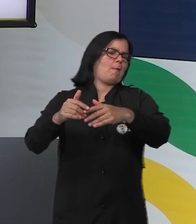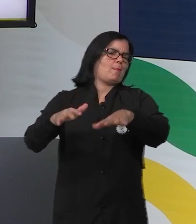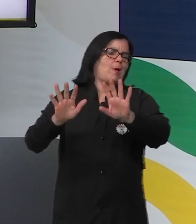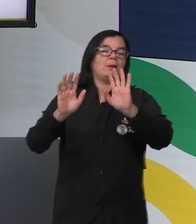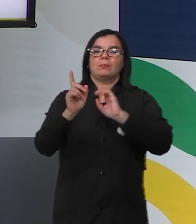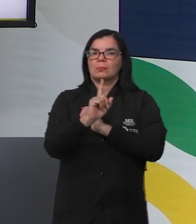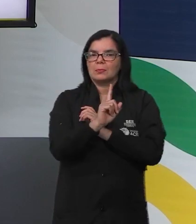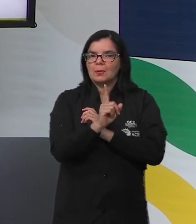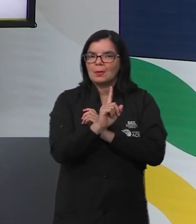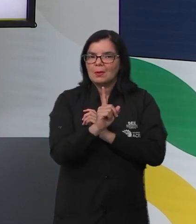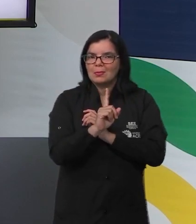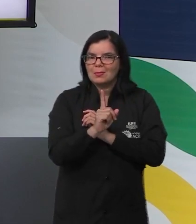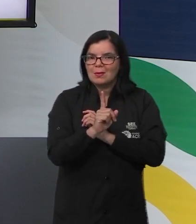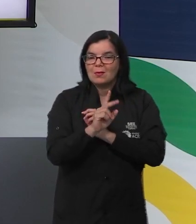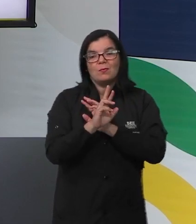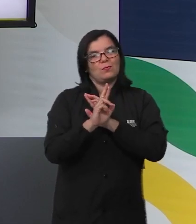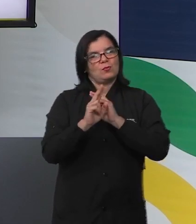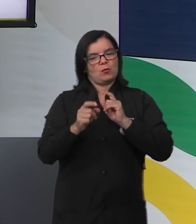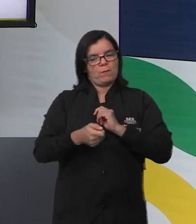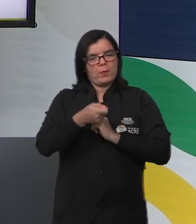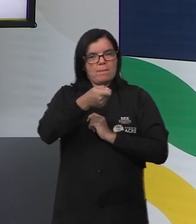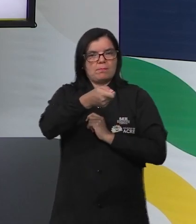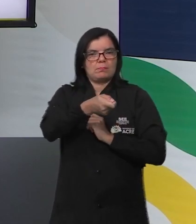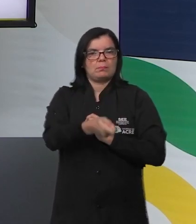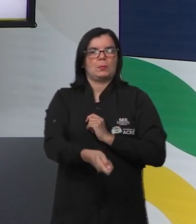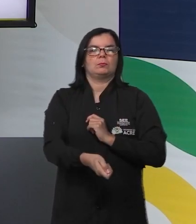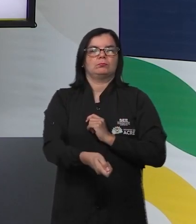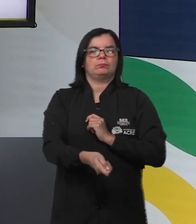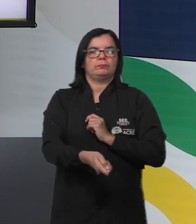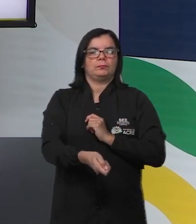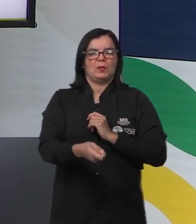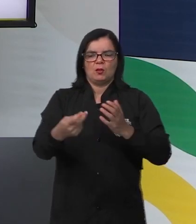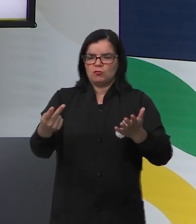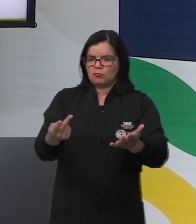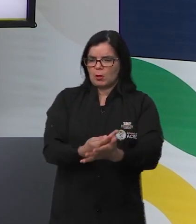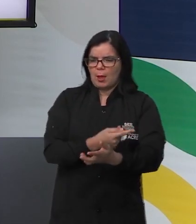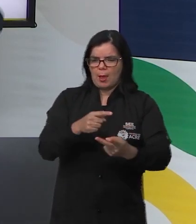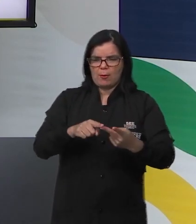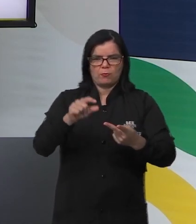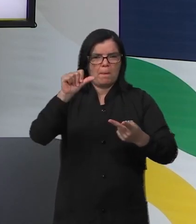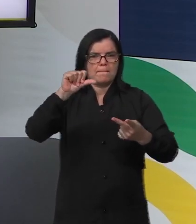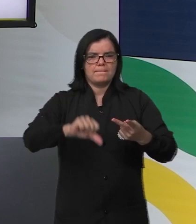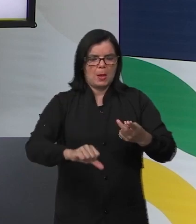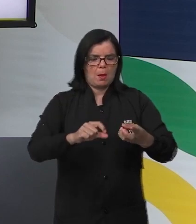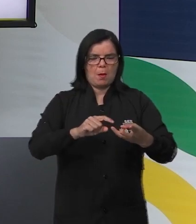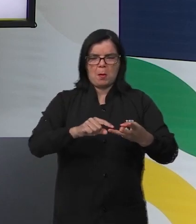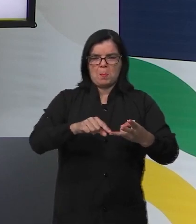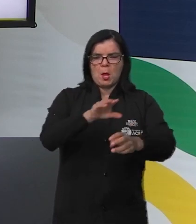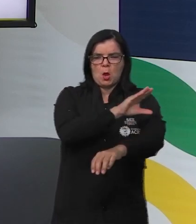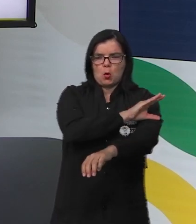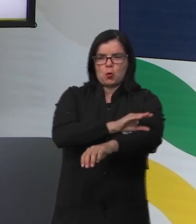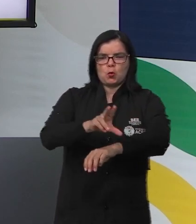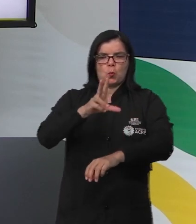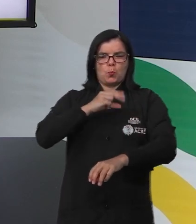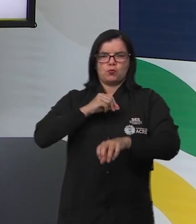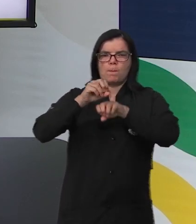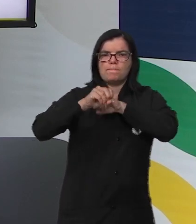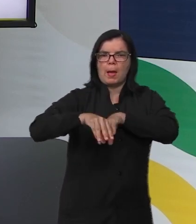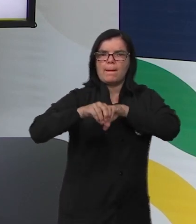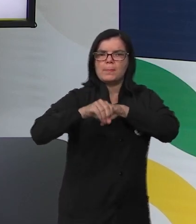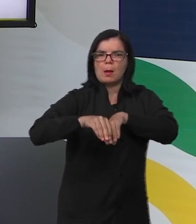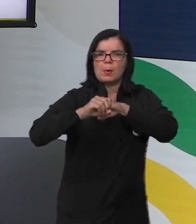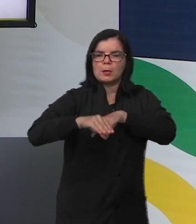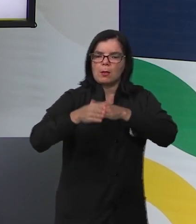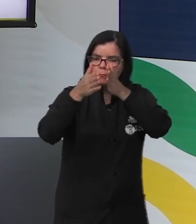aí. Não, não, não. Foi imposto de tipo, não, isso é errado, isso não presta, pegue aqui a cultura portuguesa porque é isso que vocês